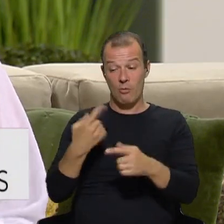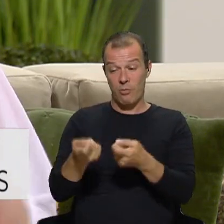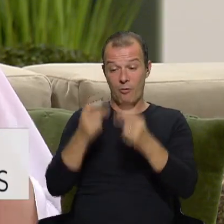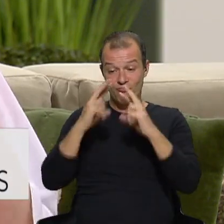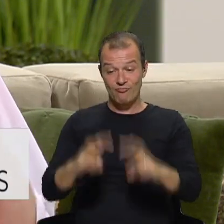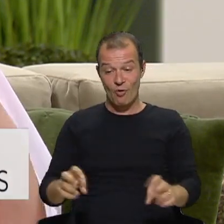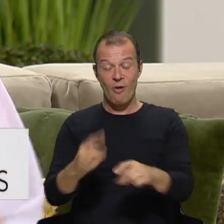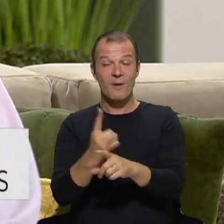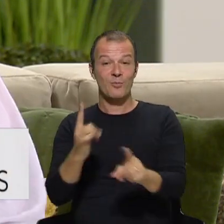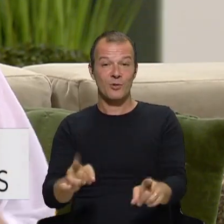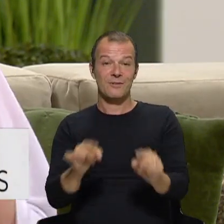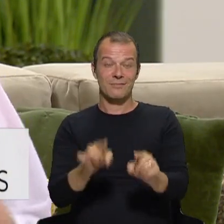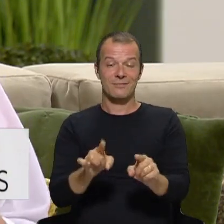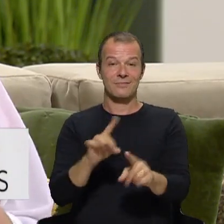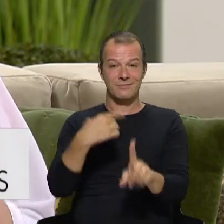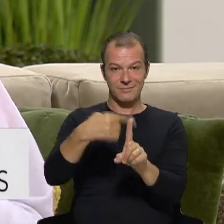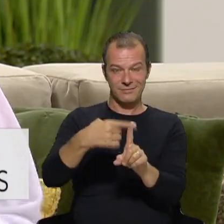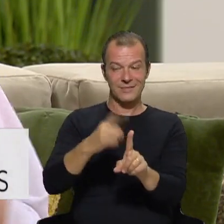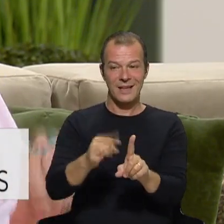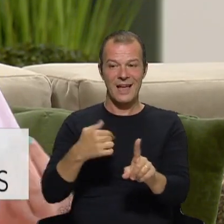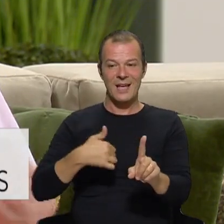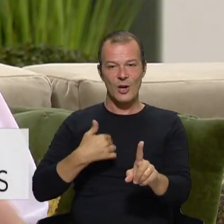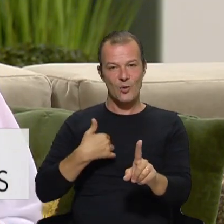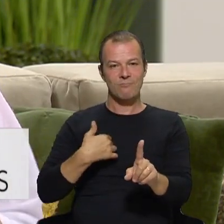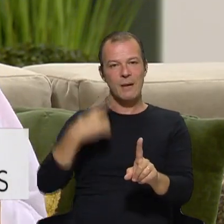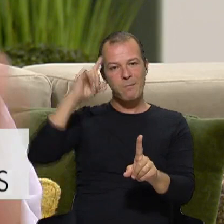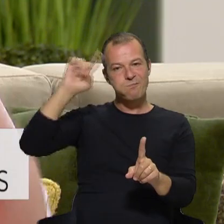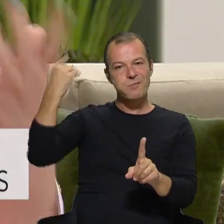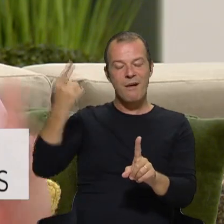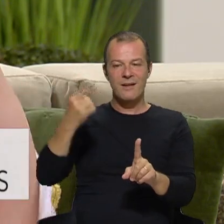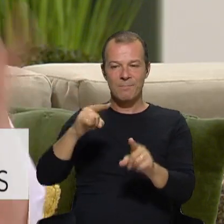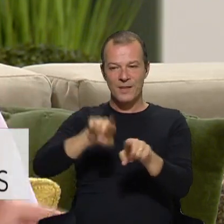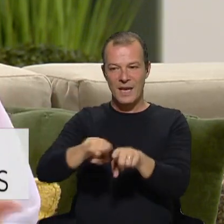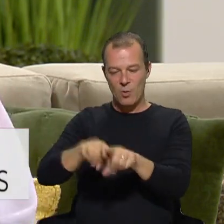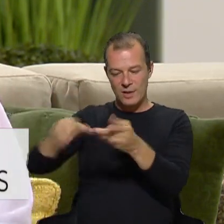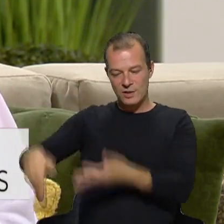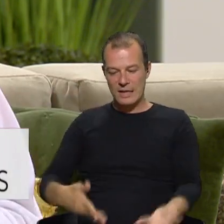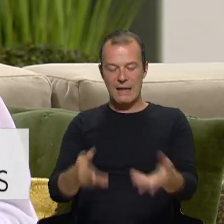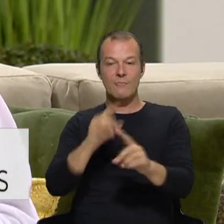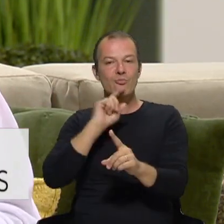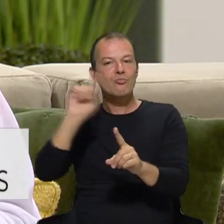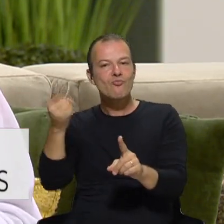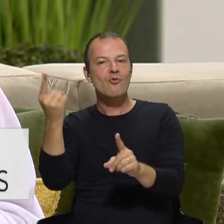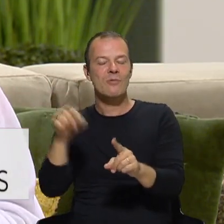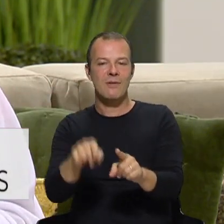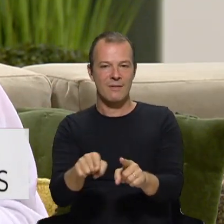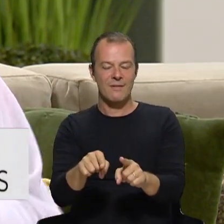foi uma das minhas mais-valias, é eu saber que são estratégias possíveis